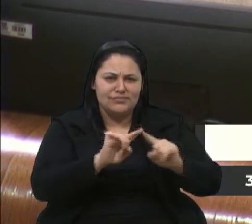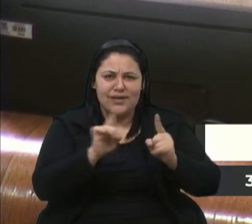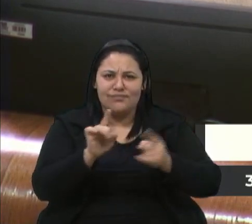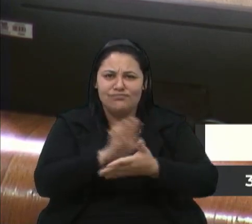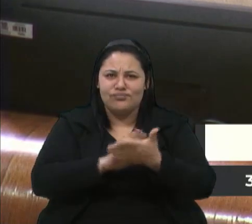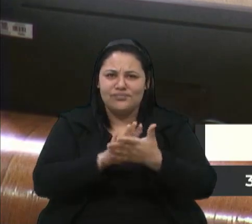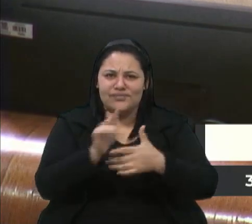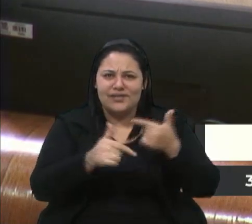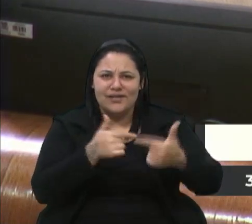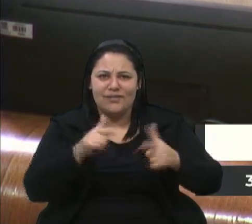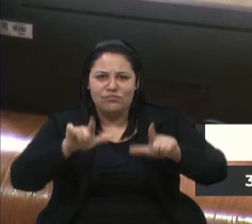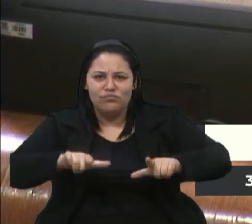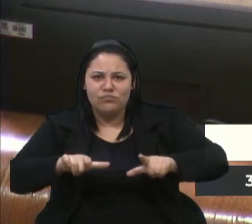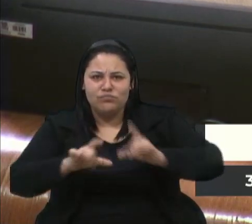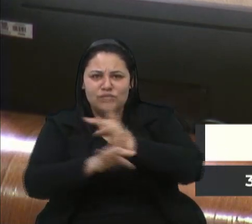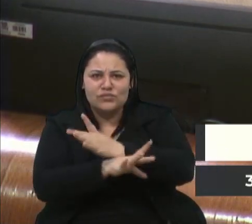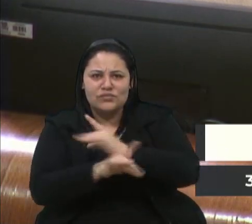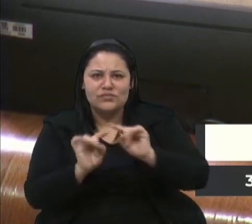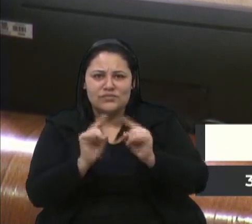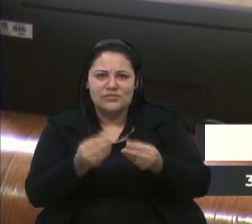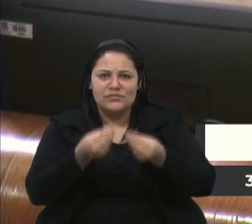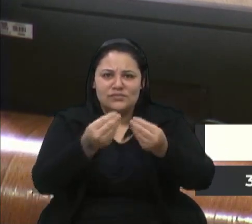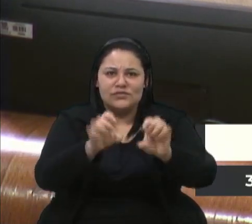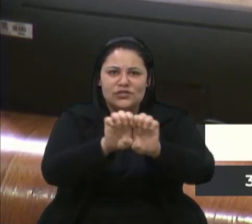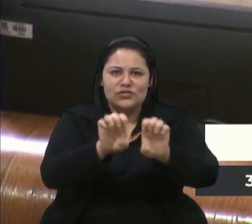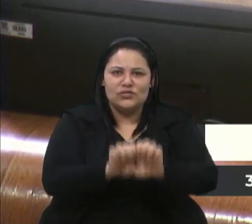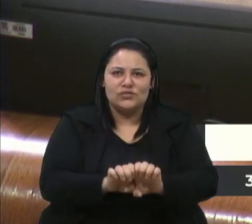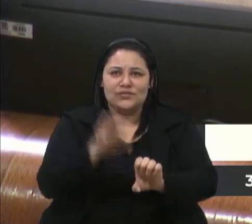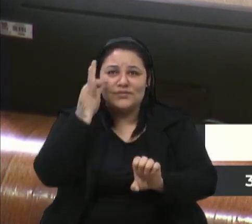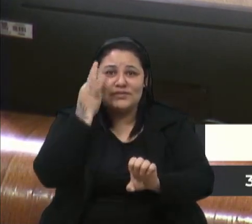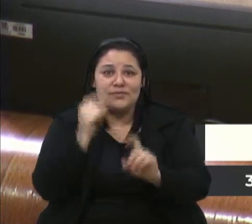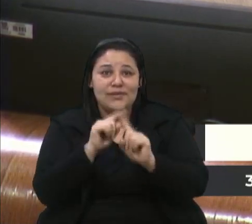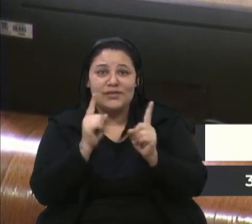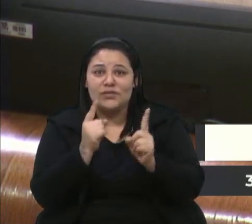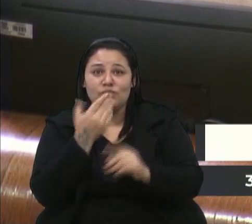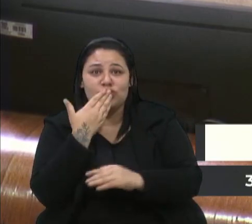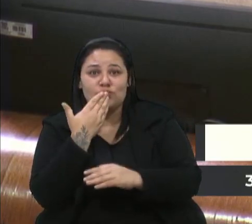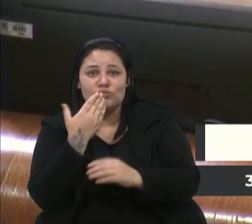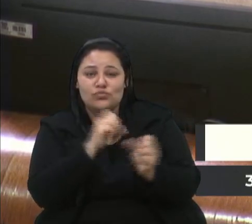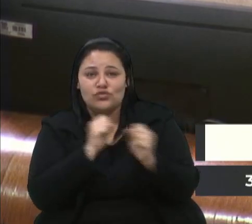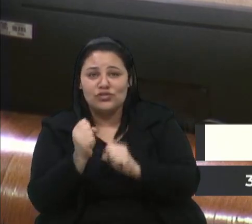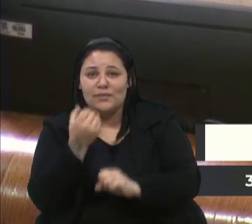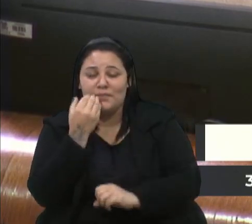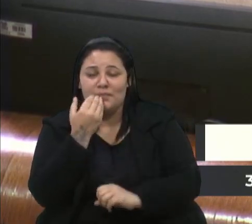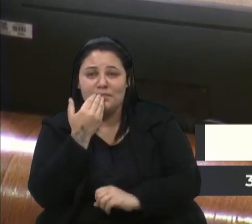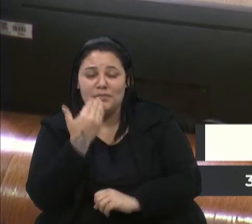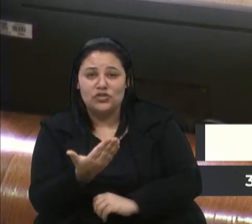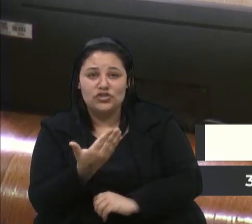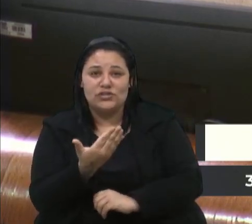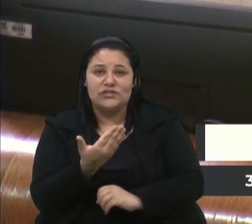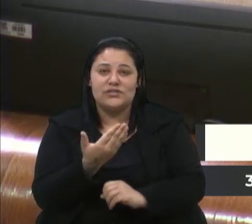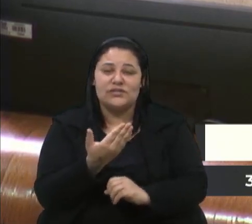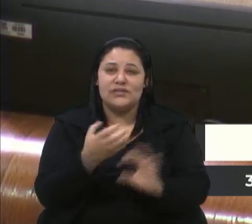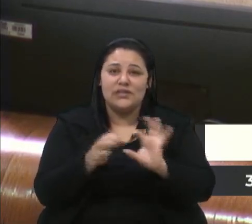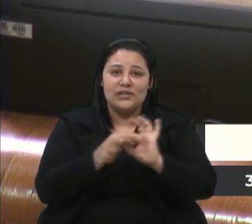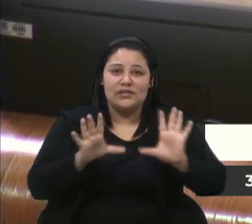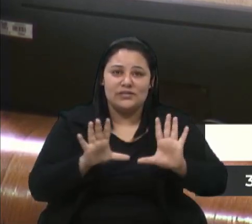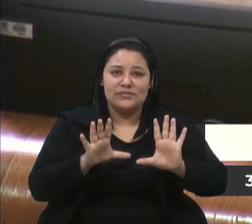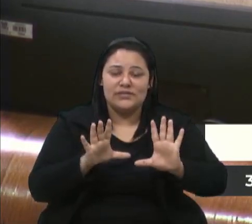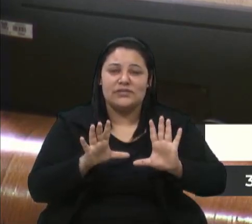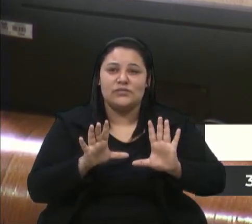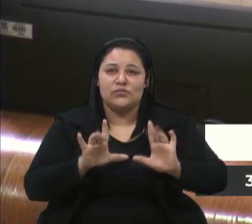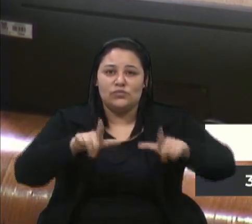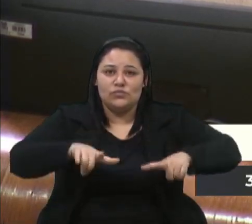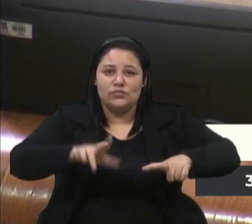habilitados, mas se não entregasse a estrutura física, não podia pedir habilitação, então é um passo para que o outro passo acontecesse, e eu